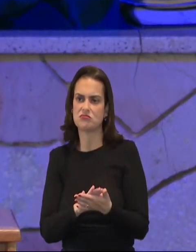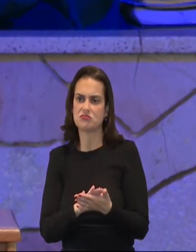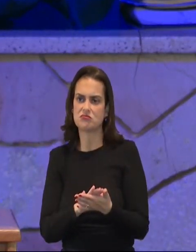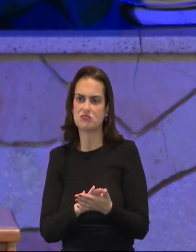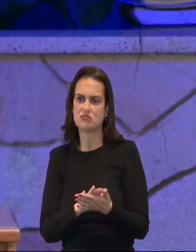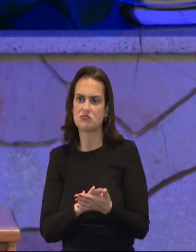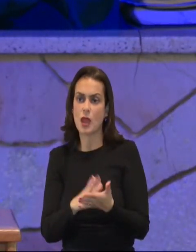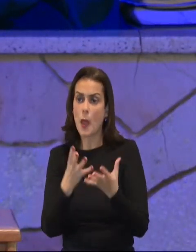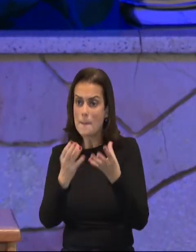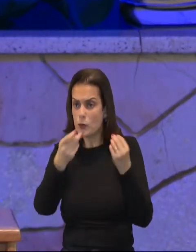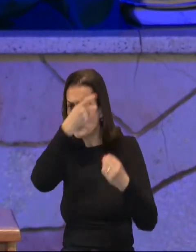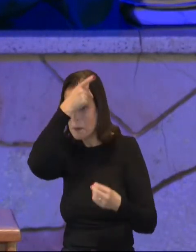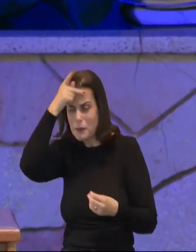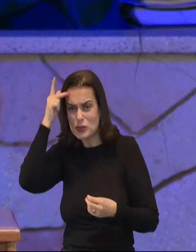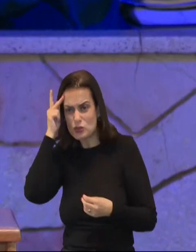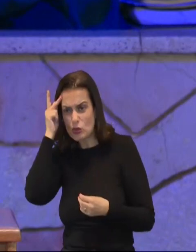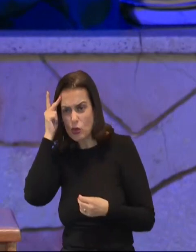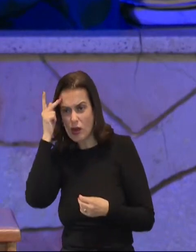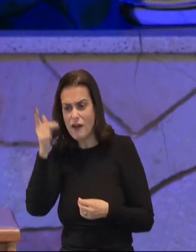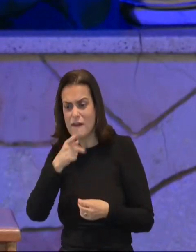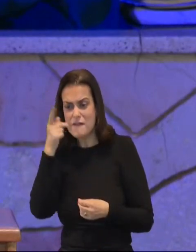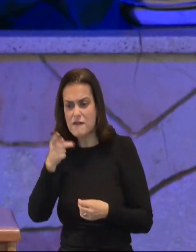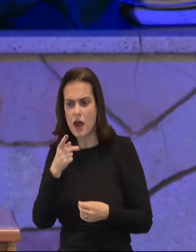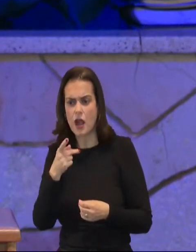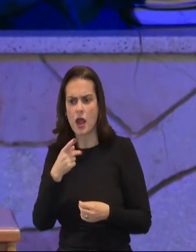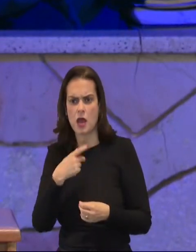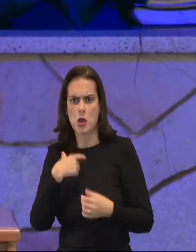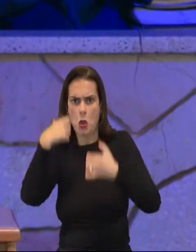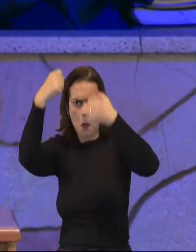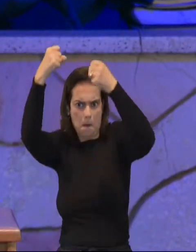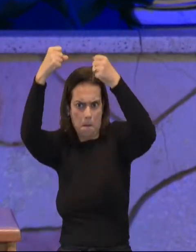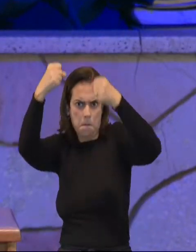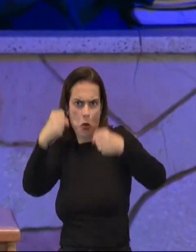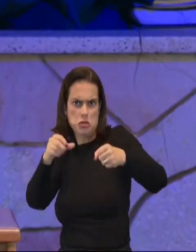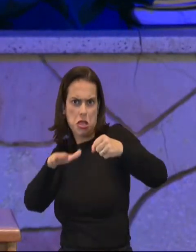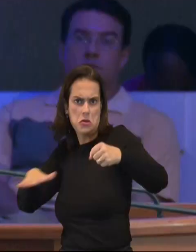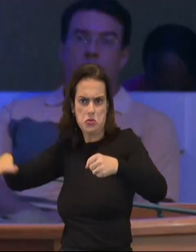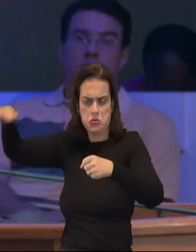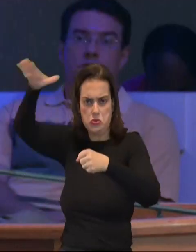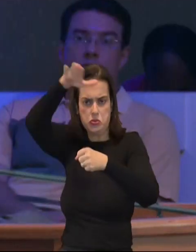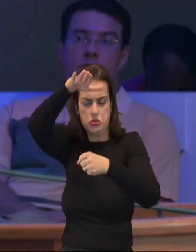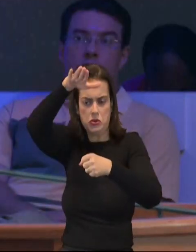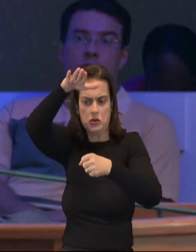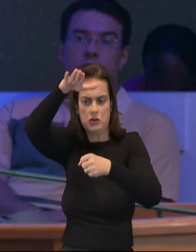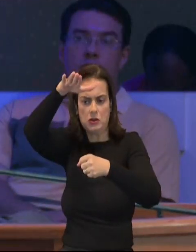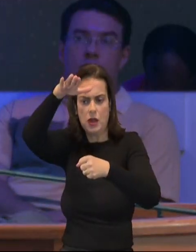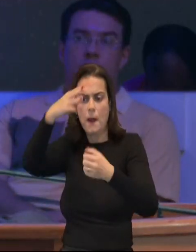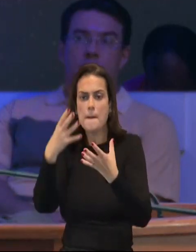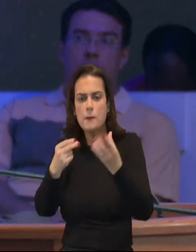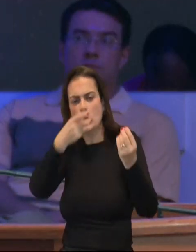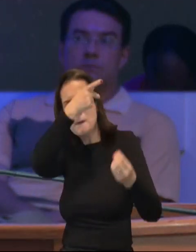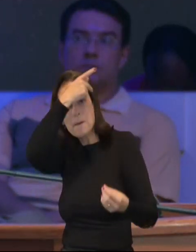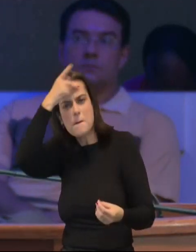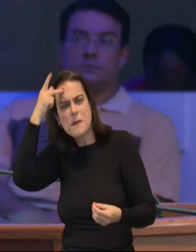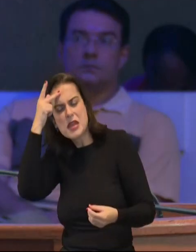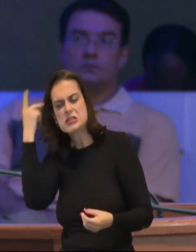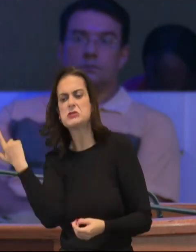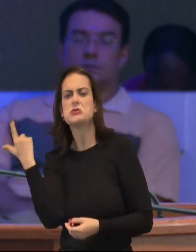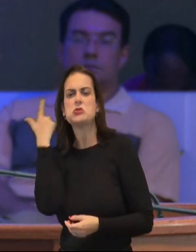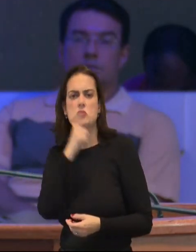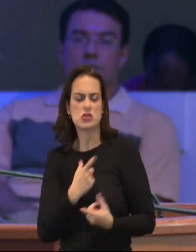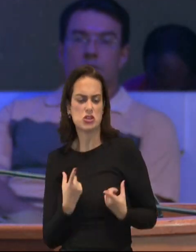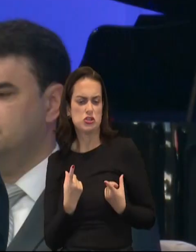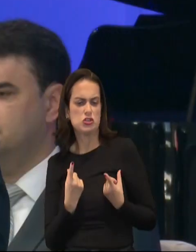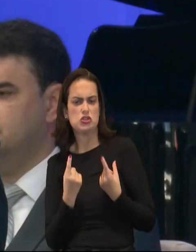Mas muitas pessoas pensam que quando ocuparem posições como essa posição que o carcereiro ocupava, muitos pensam que quando conseguirem o